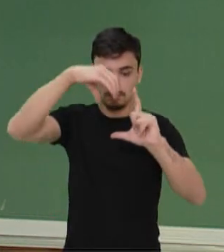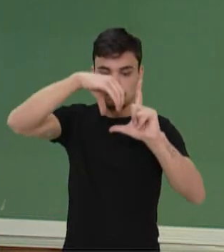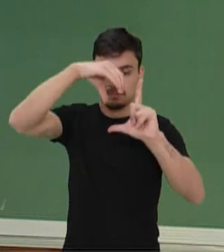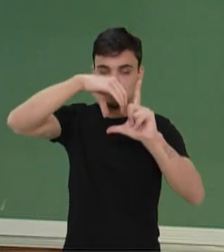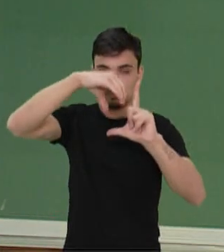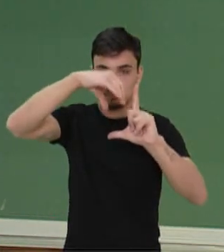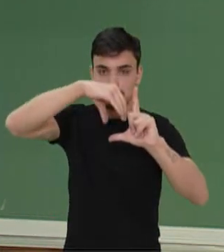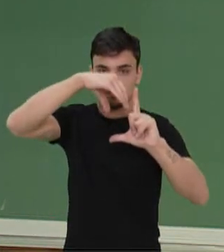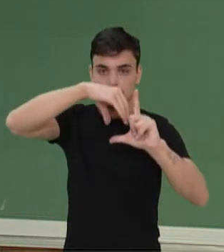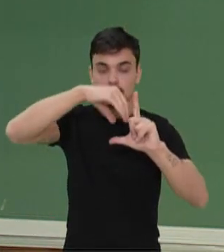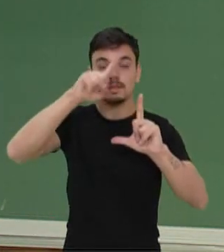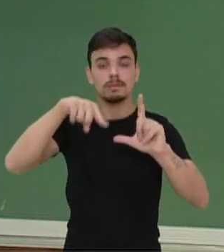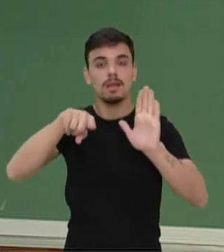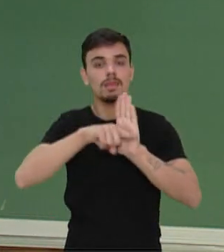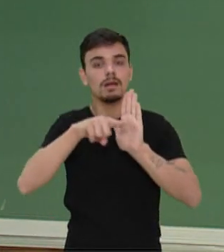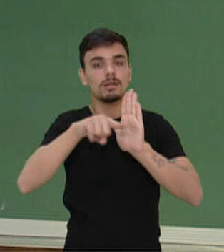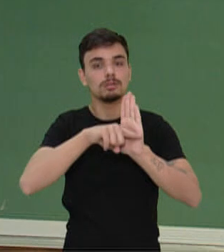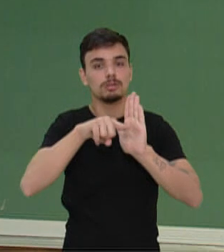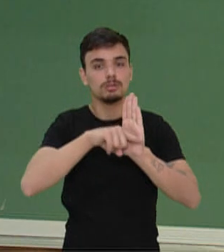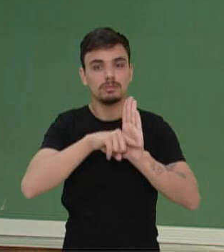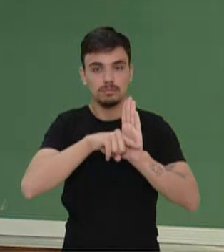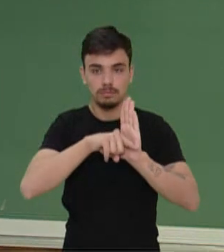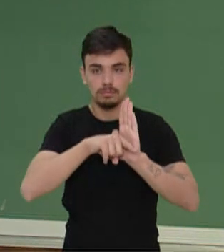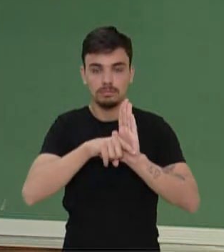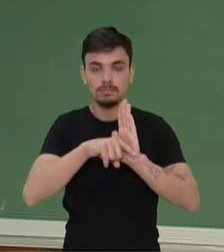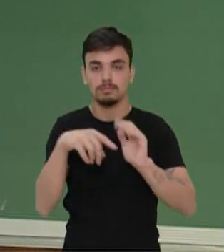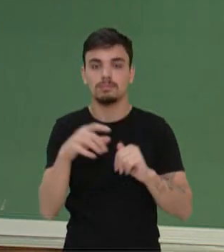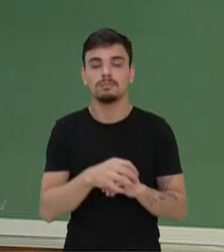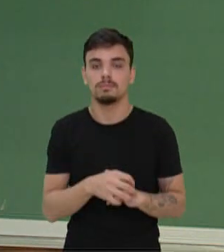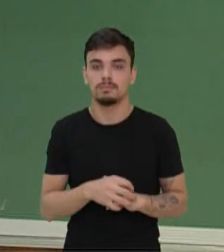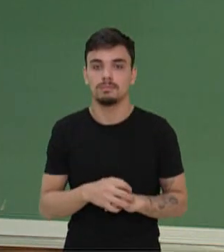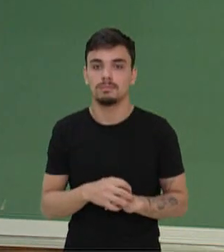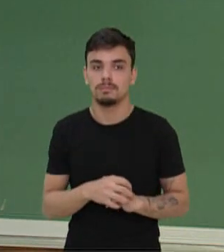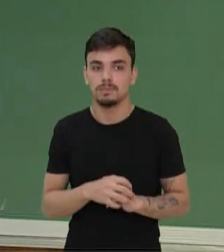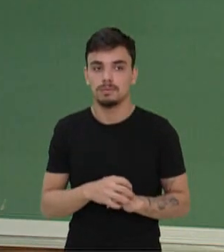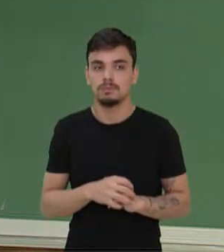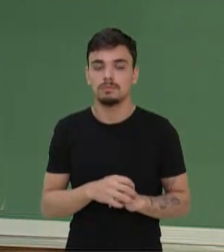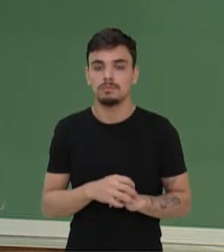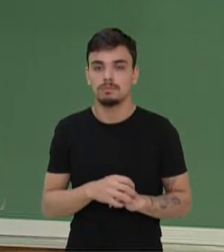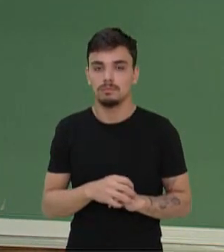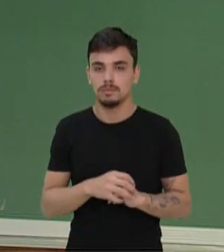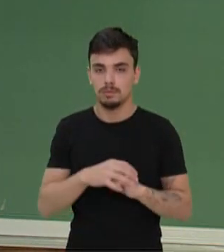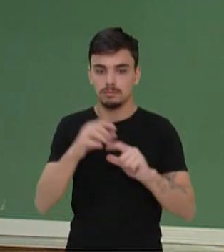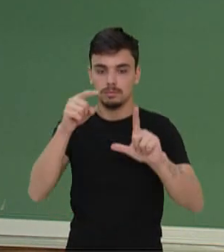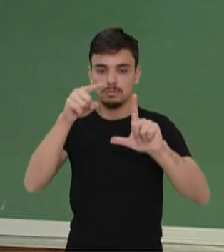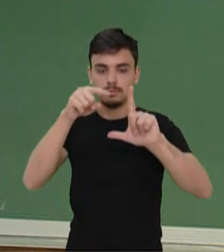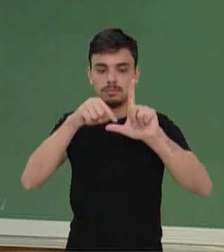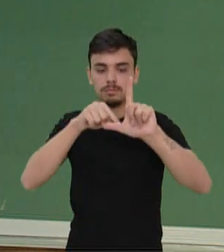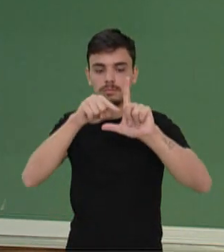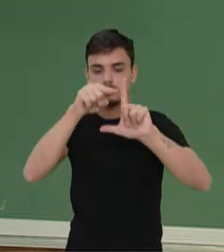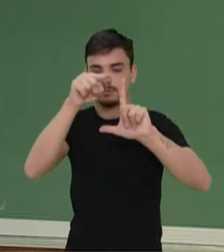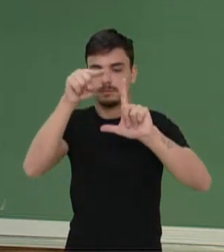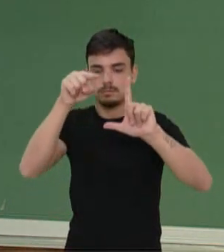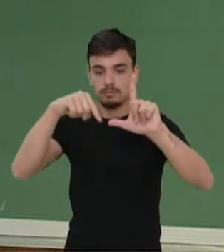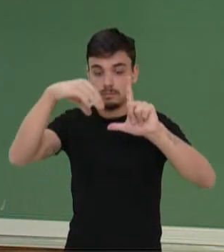isso? Sendo a concavidade voltada para baixo, então, ela vai subindo, subindo, subindo até chegar no vértice para depois descer, não é isso?